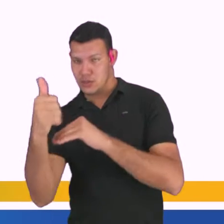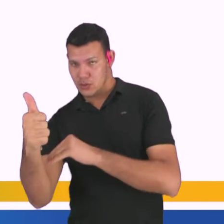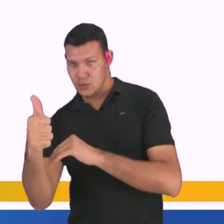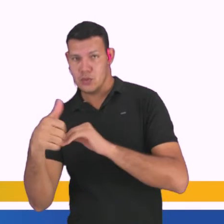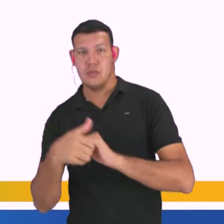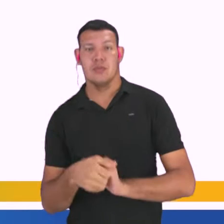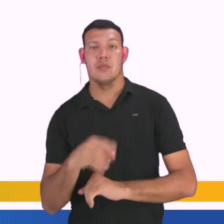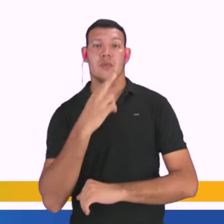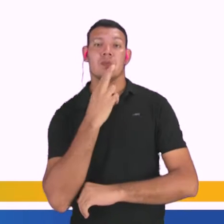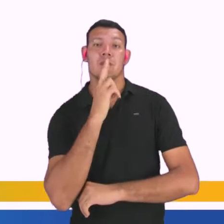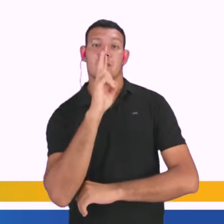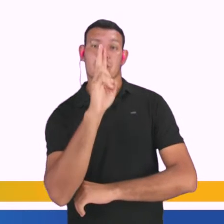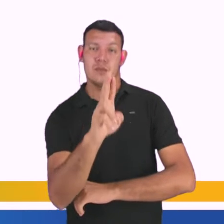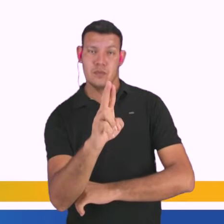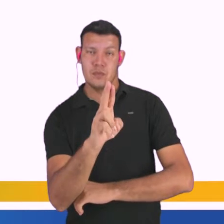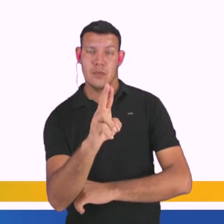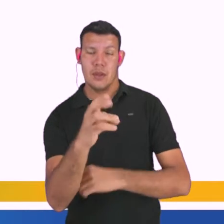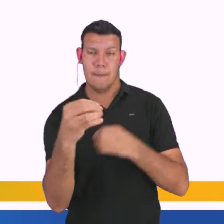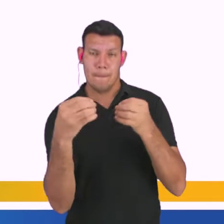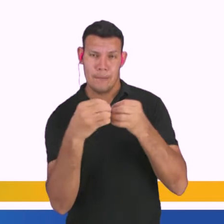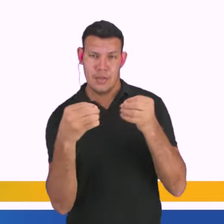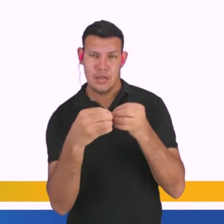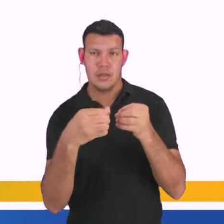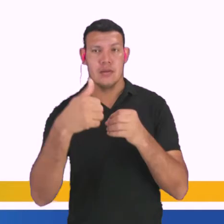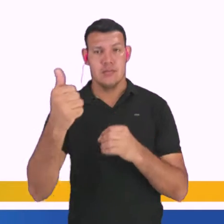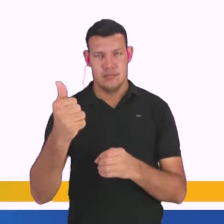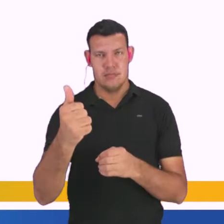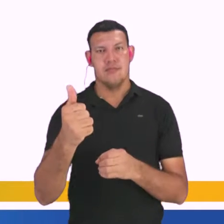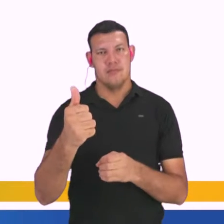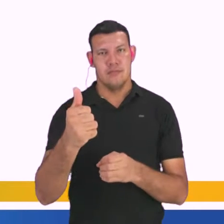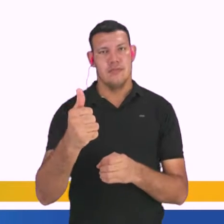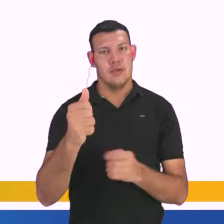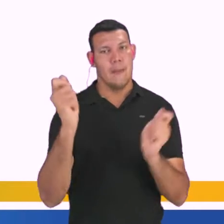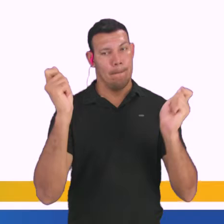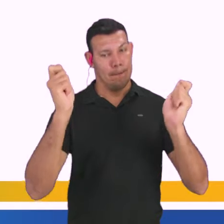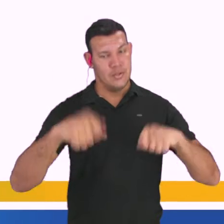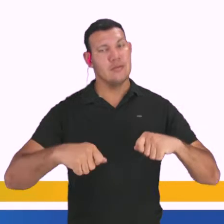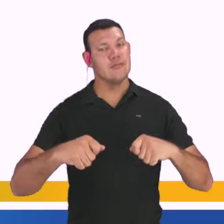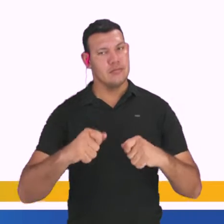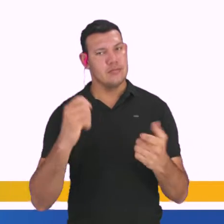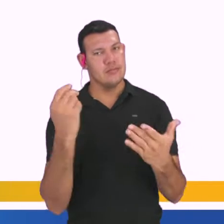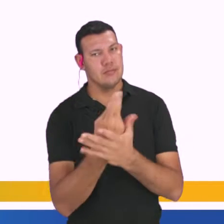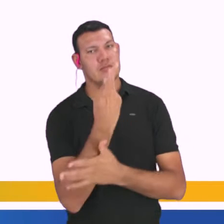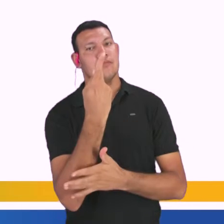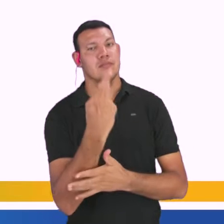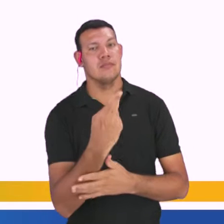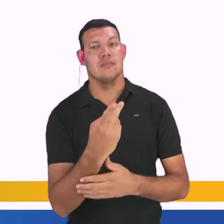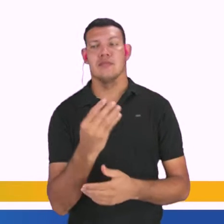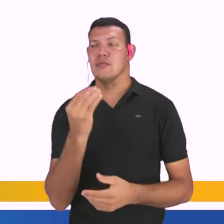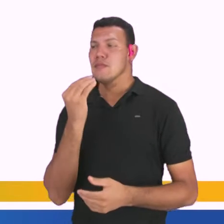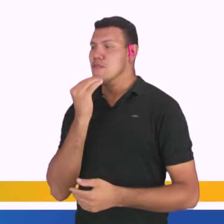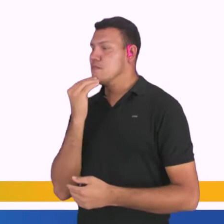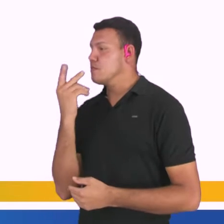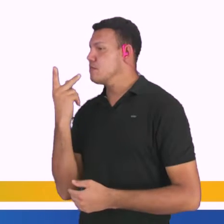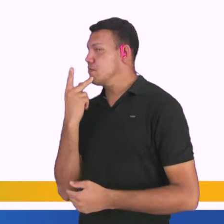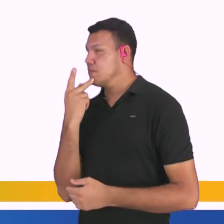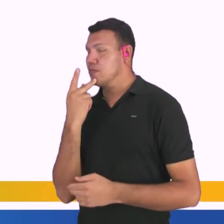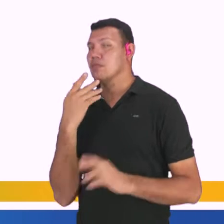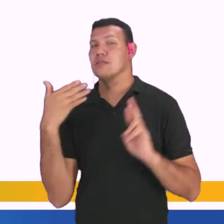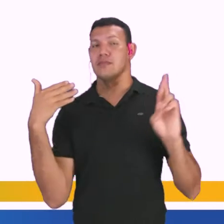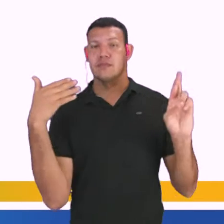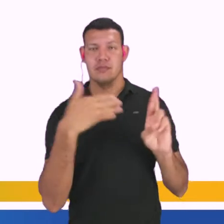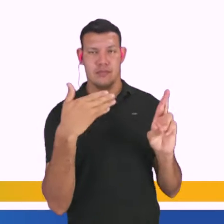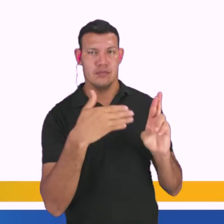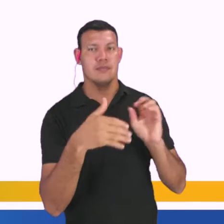resultado mais próximo de um tem mais chance de ocorrer além disso a probabilidade pode ser representada